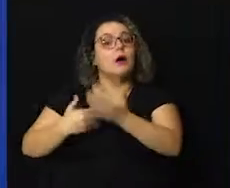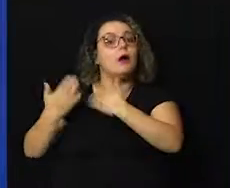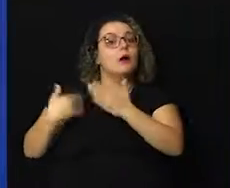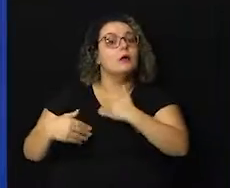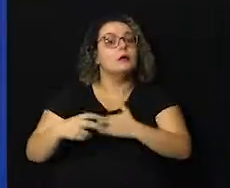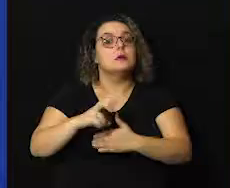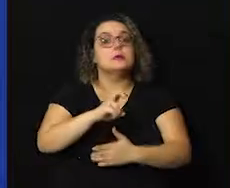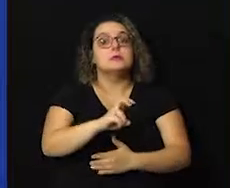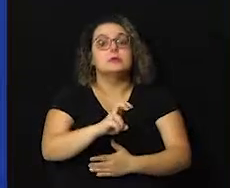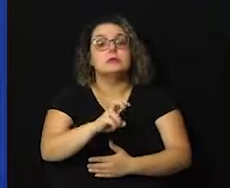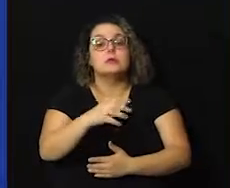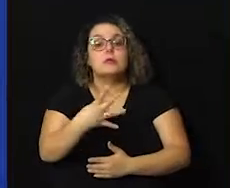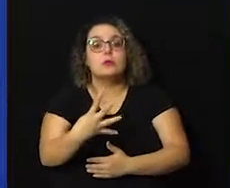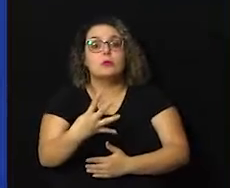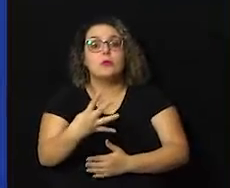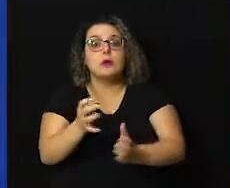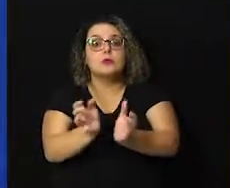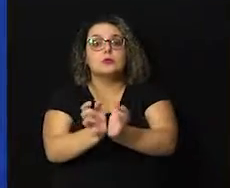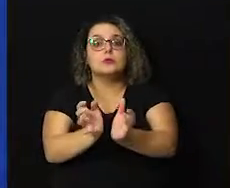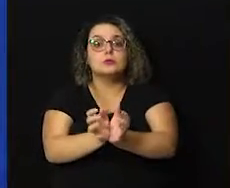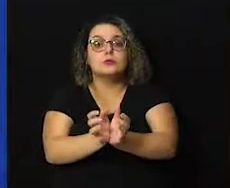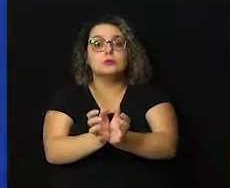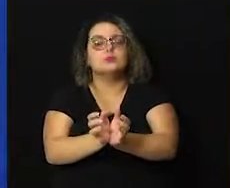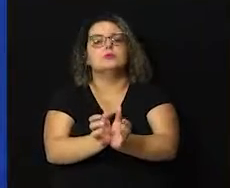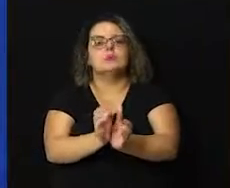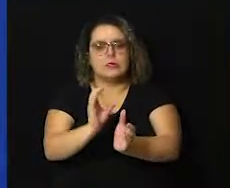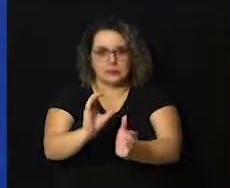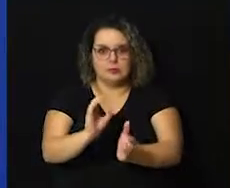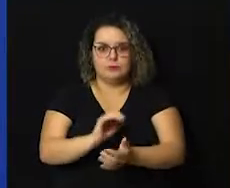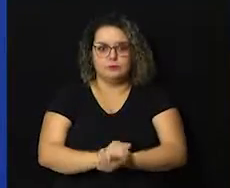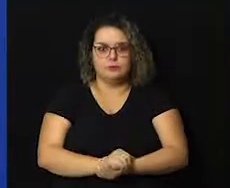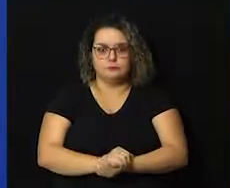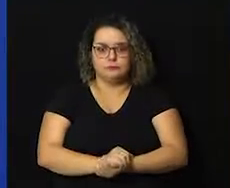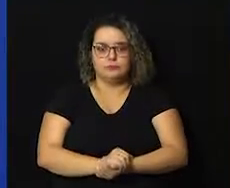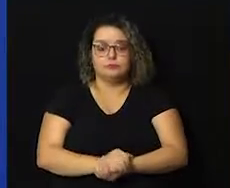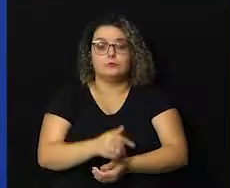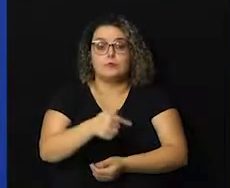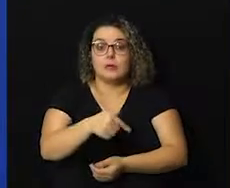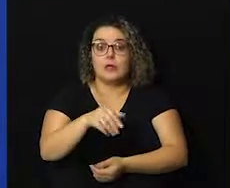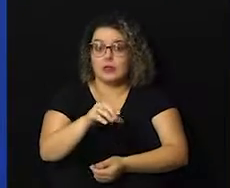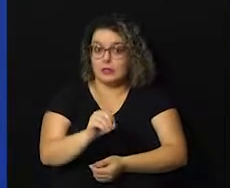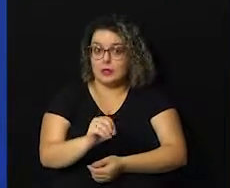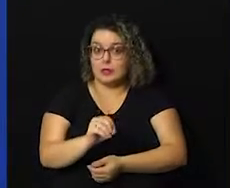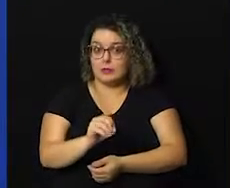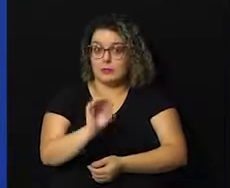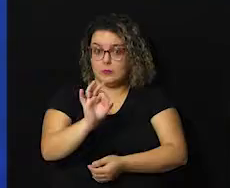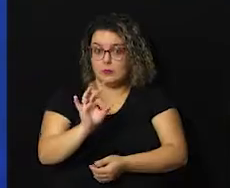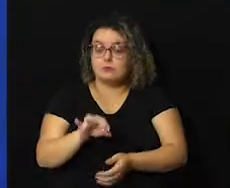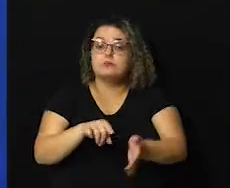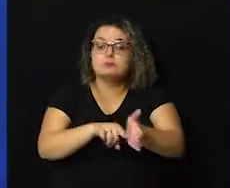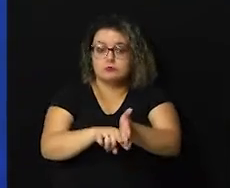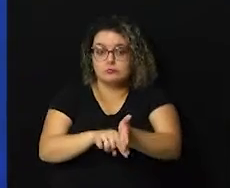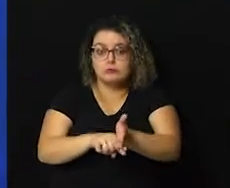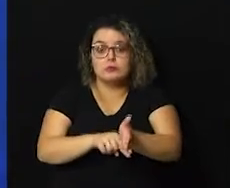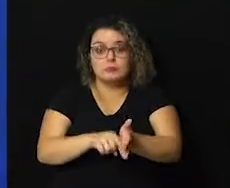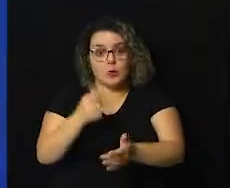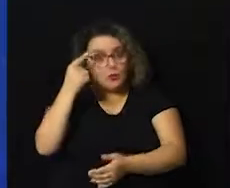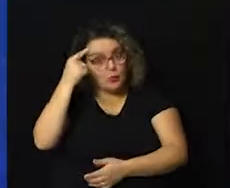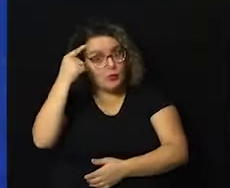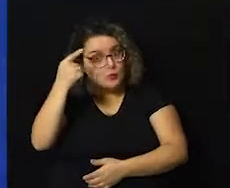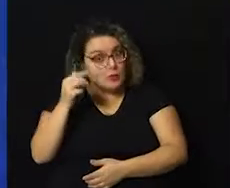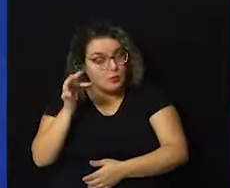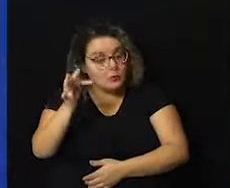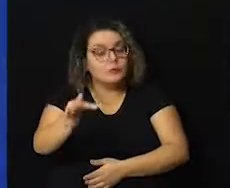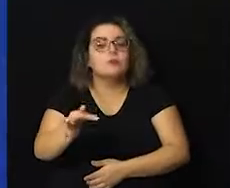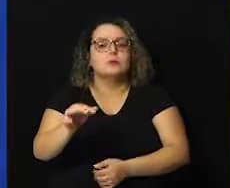54 por cento das e onde também aponta que setenta por cento dos entrevistados ainda pretendem